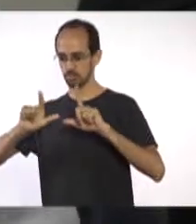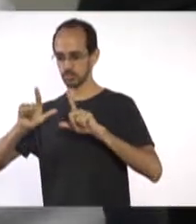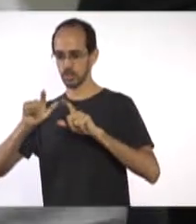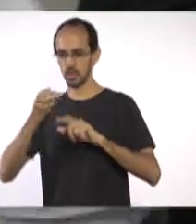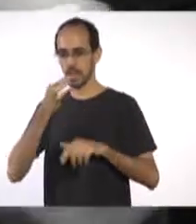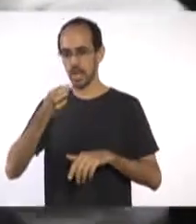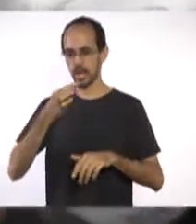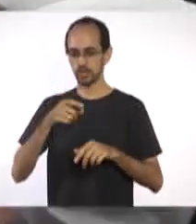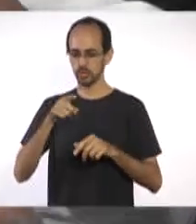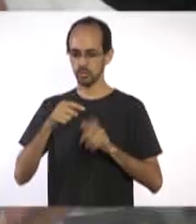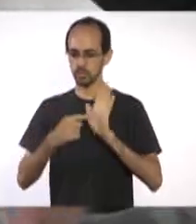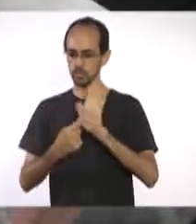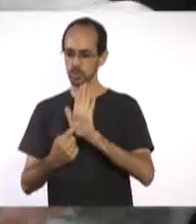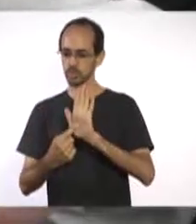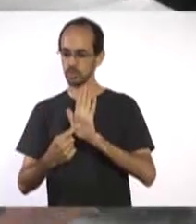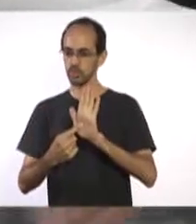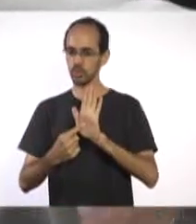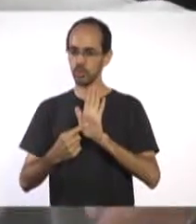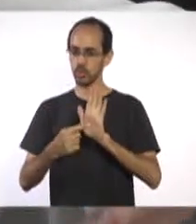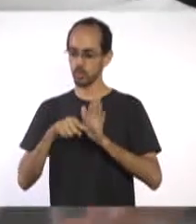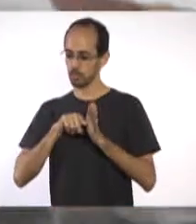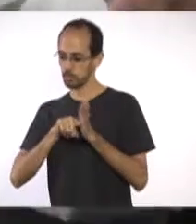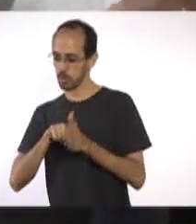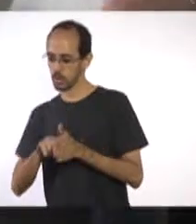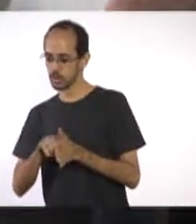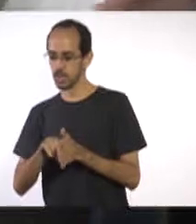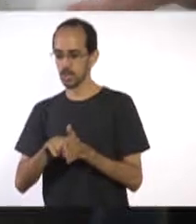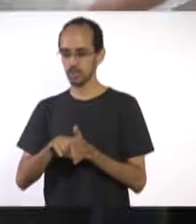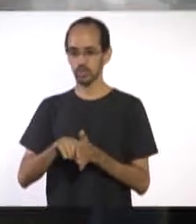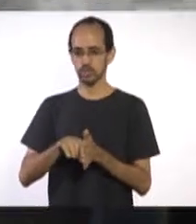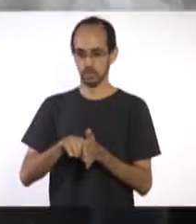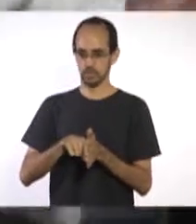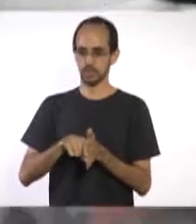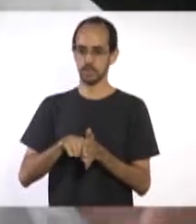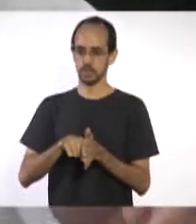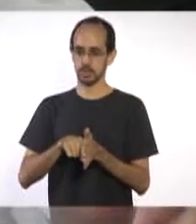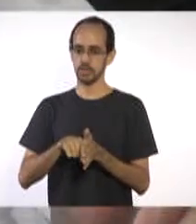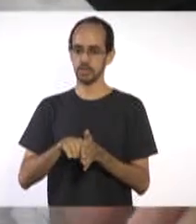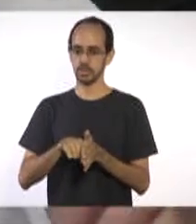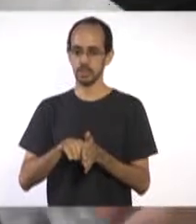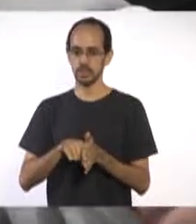exatamente num processo de investigação a uma famosa pasta rosa.